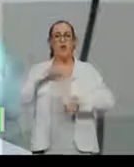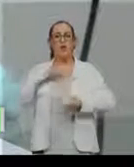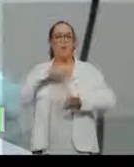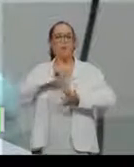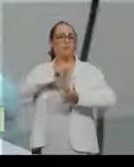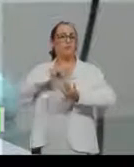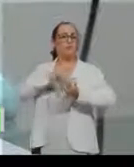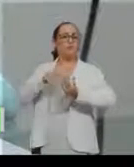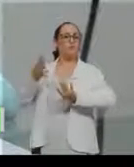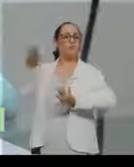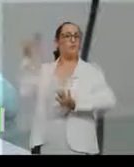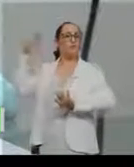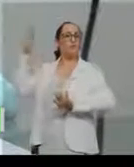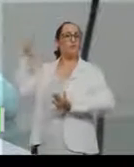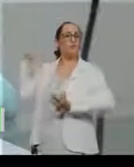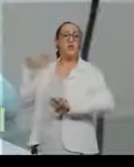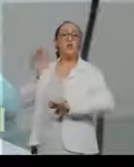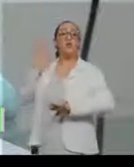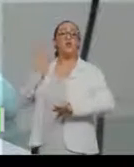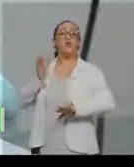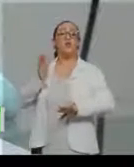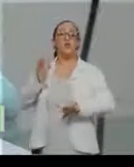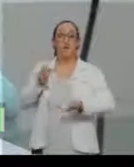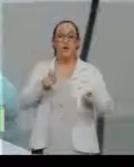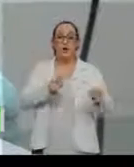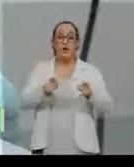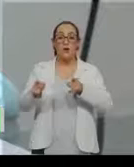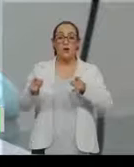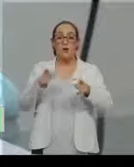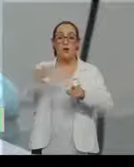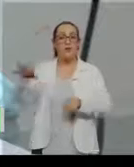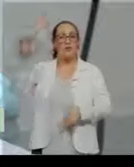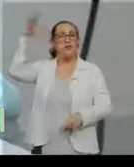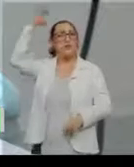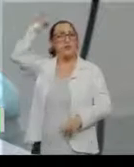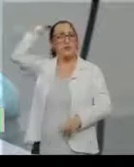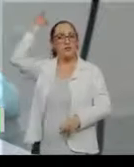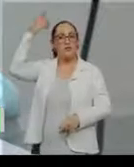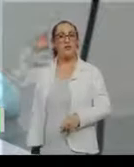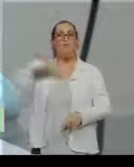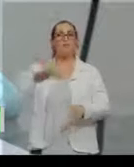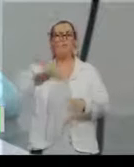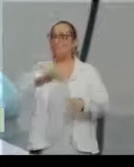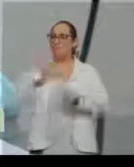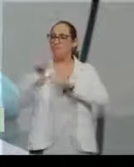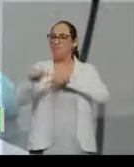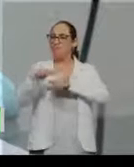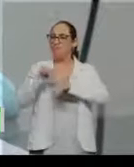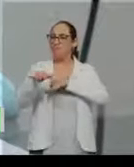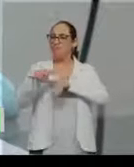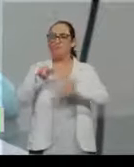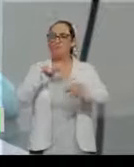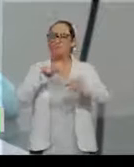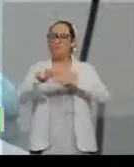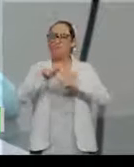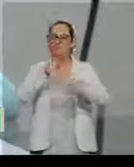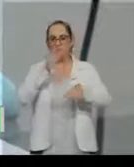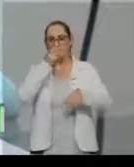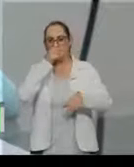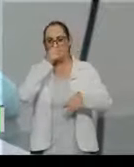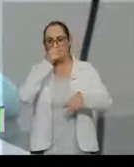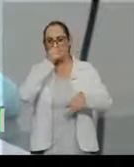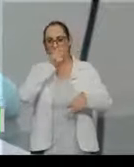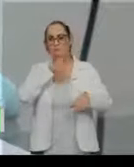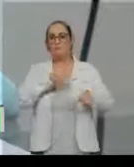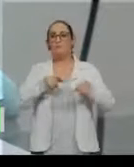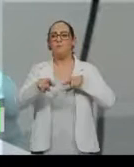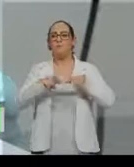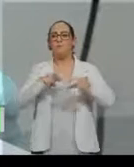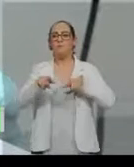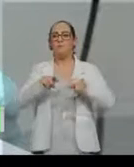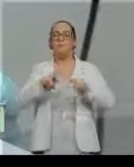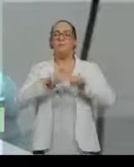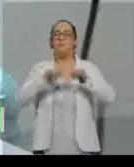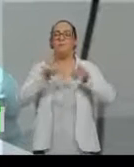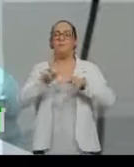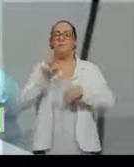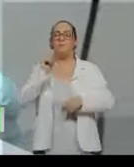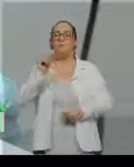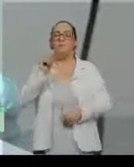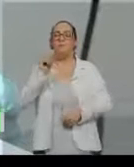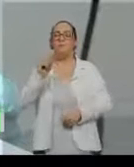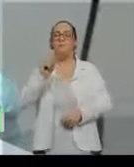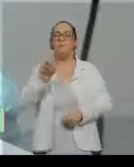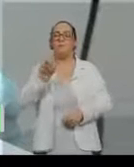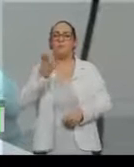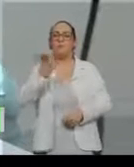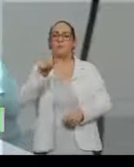período imperial a gente já tinha movimento aí de trabalhadores. Mas o fato é que todos esses movimentos,